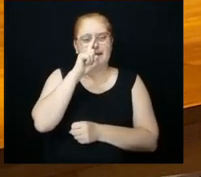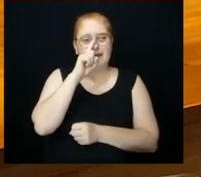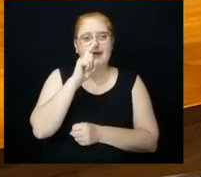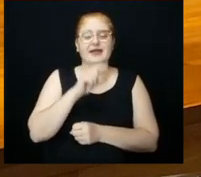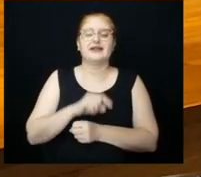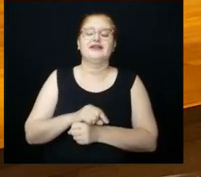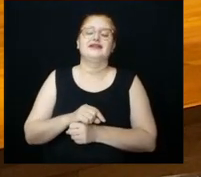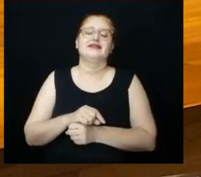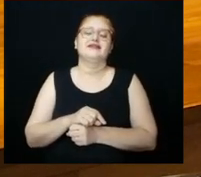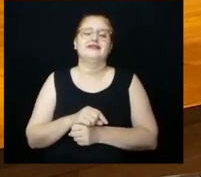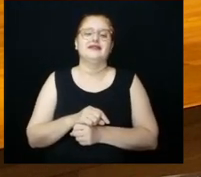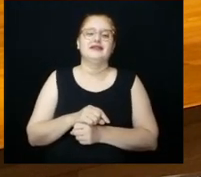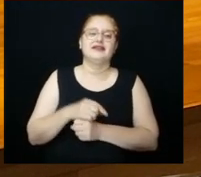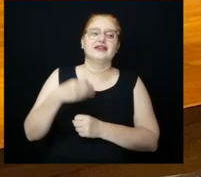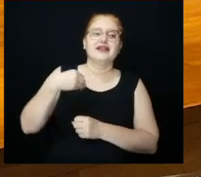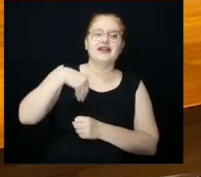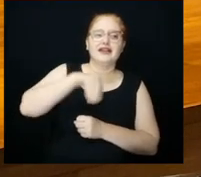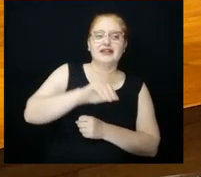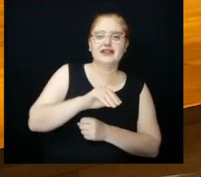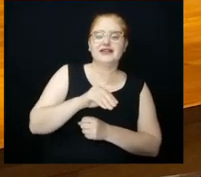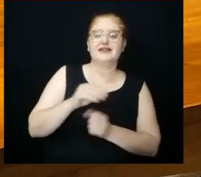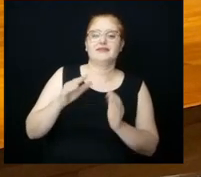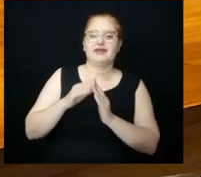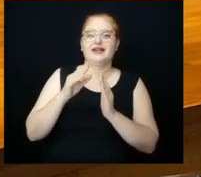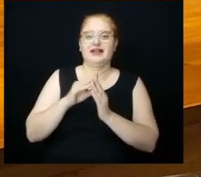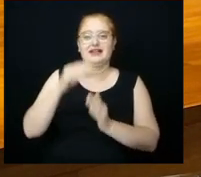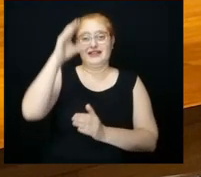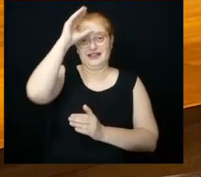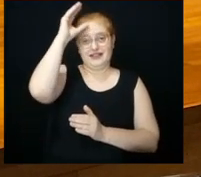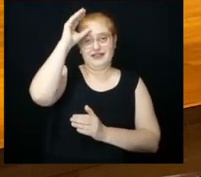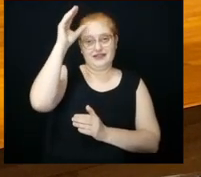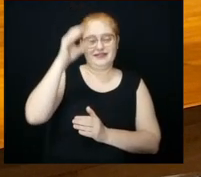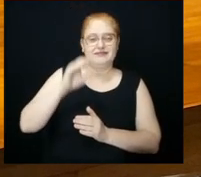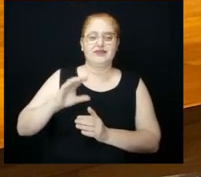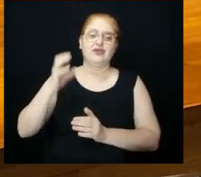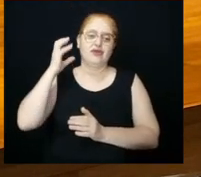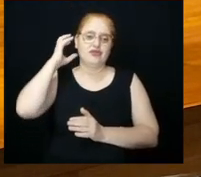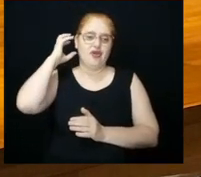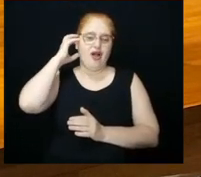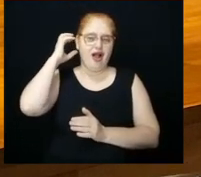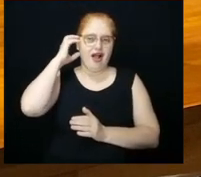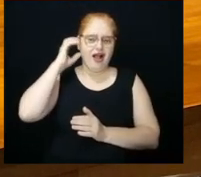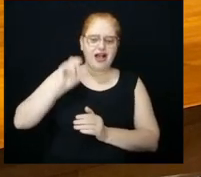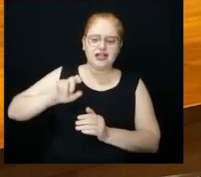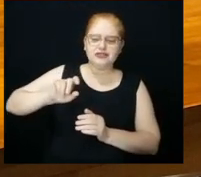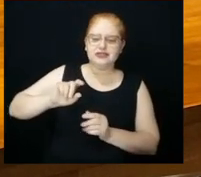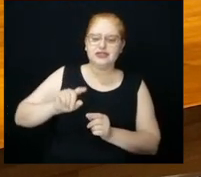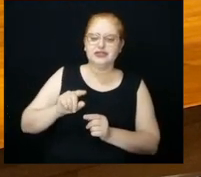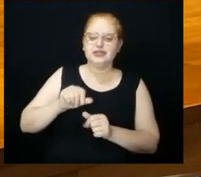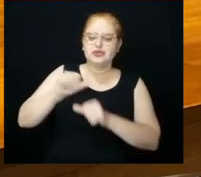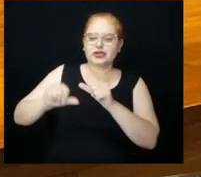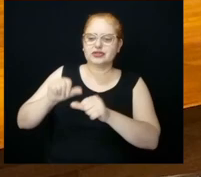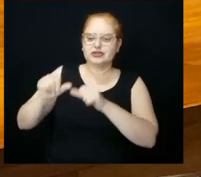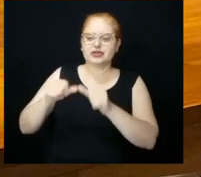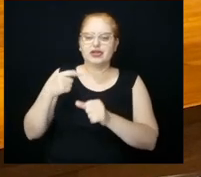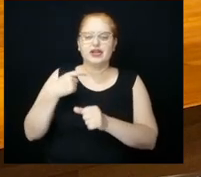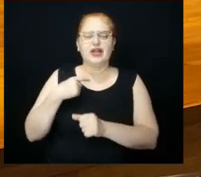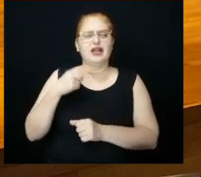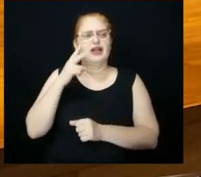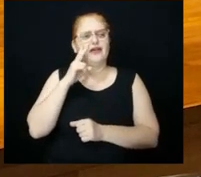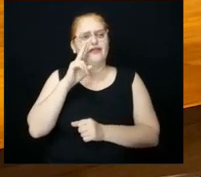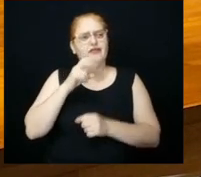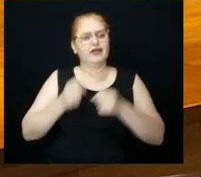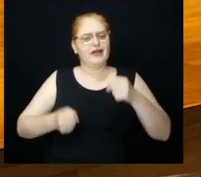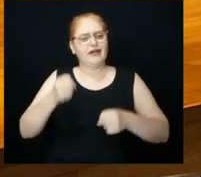pai conduzia distraído, mudando as estações do rádio conforme lhe apetecia. Eu olhava a cidade pela janela do carro,